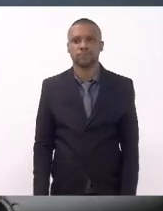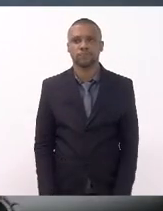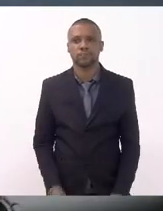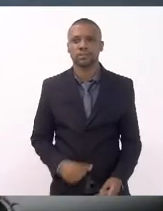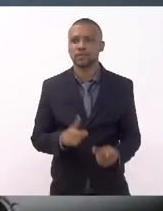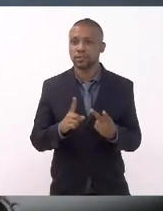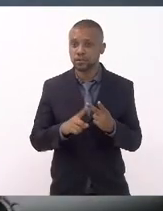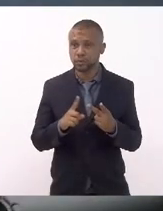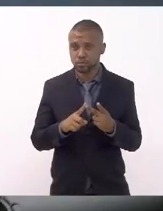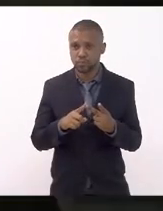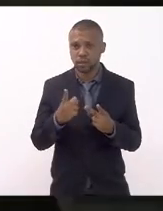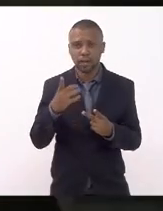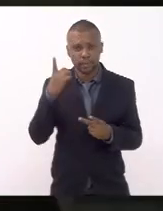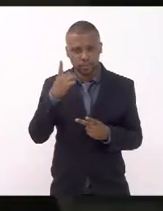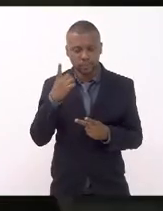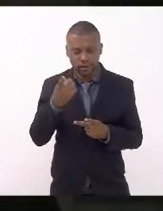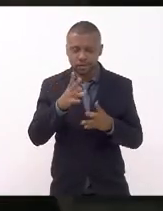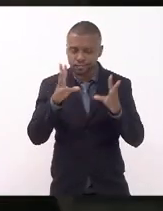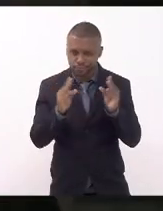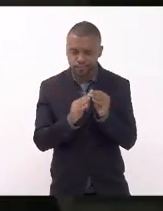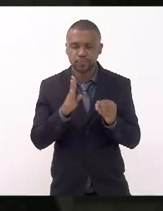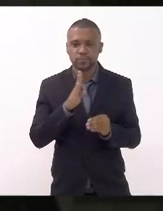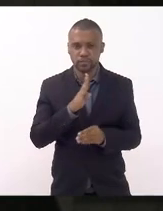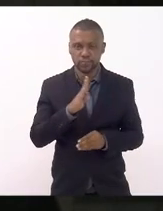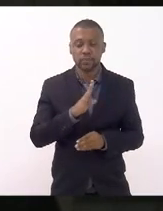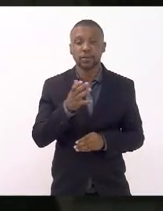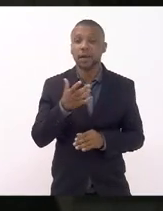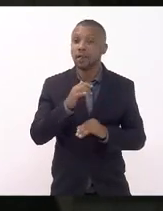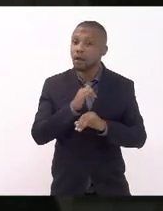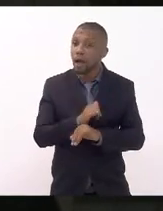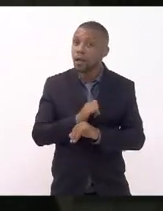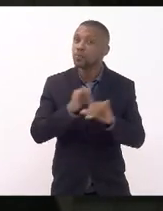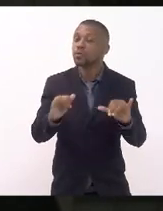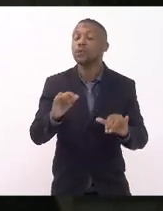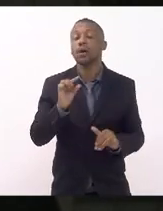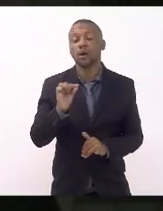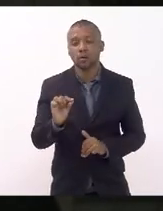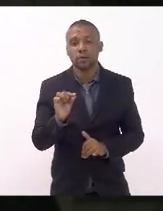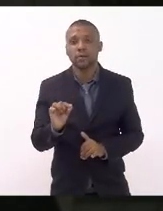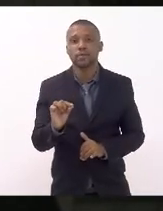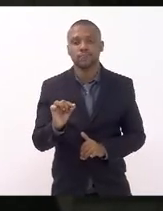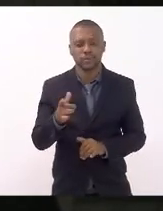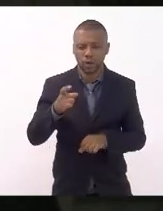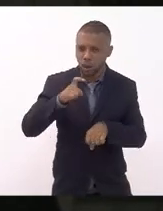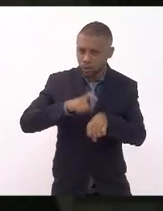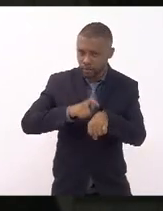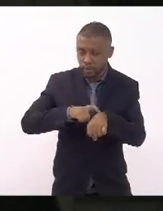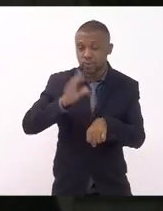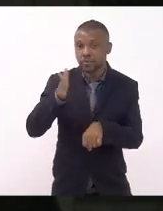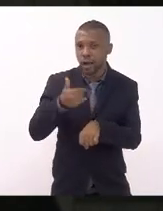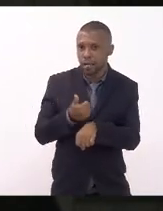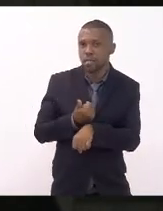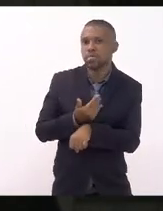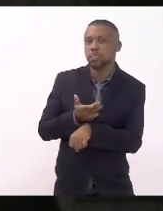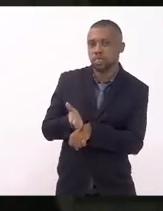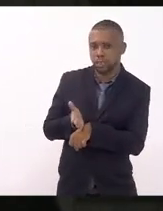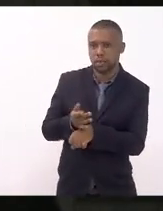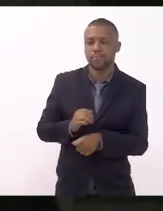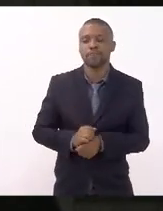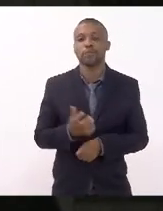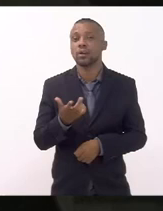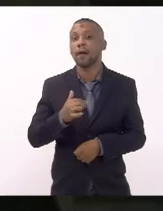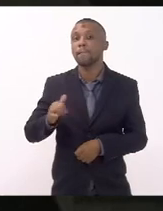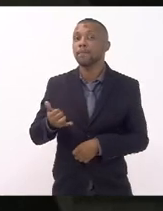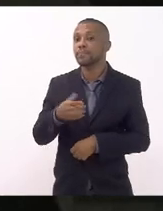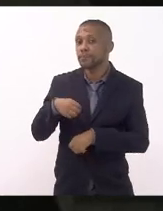Em segundo lugar, deputada Célia Jordão, já vou concluir, eu só quero anunciar, pelo tempo que já transcorrido, eu quero